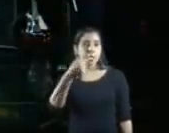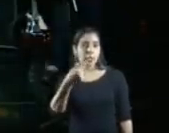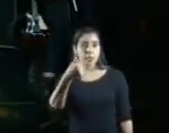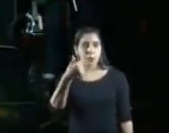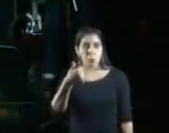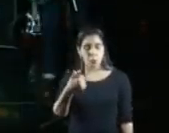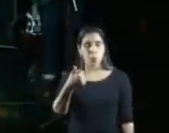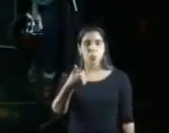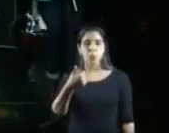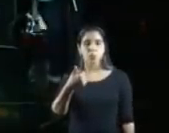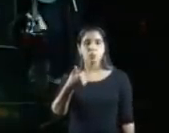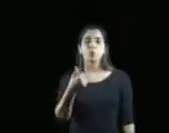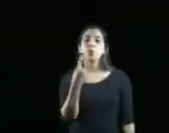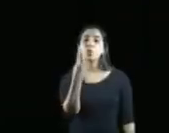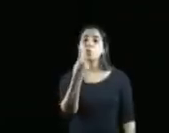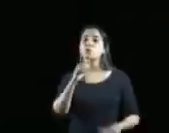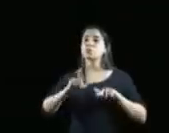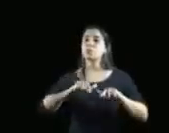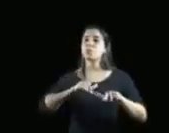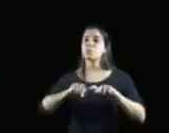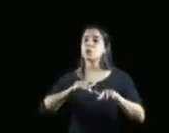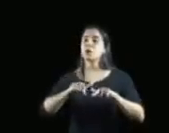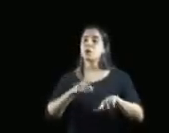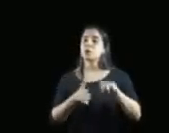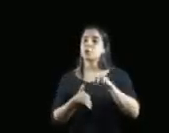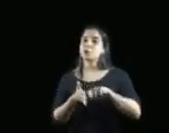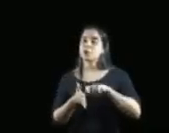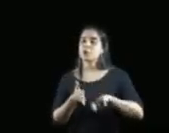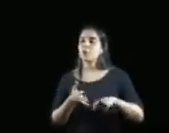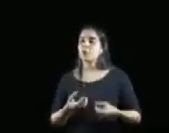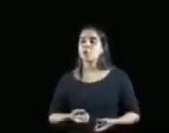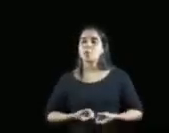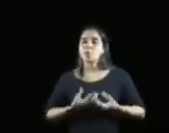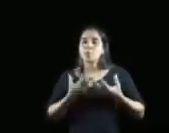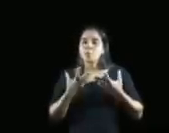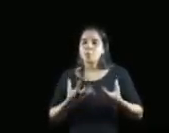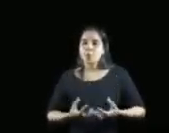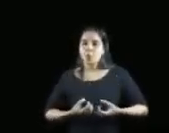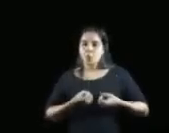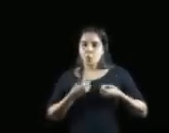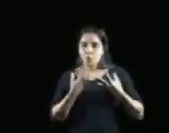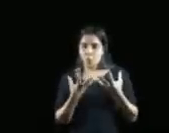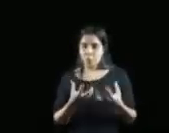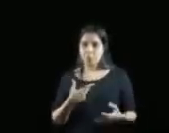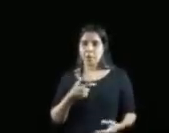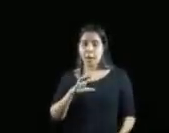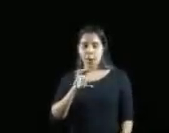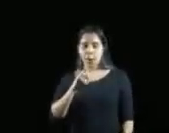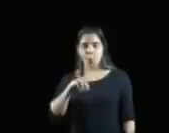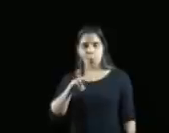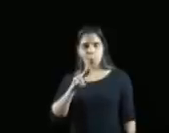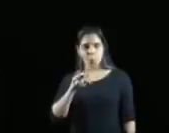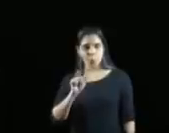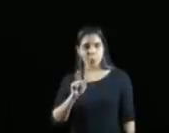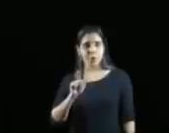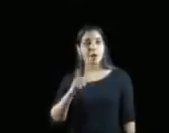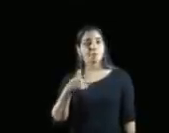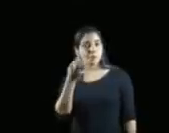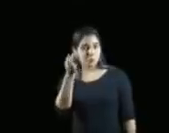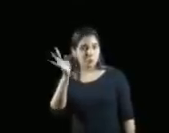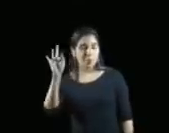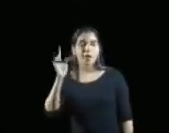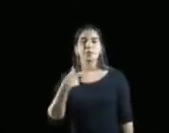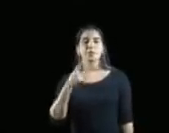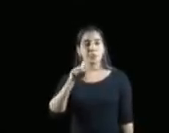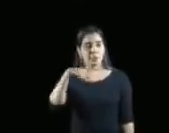1871, um operário escreveu um poema nas barricadas da Comuna de Paris. Mais